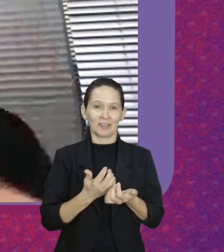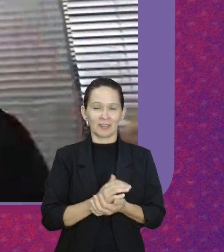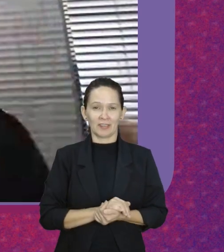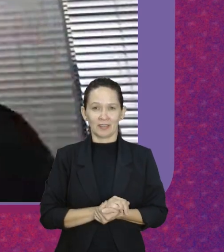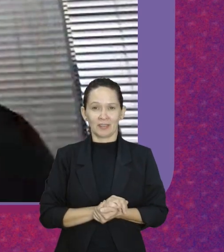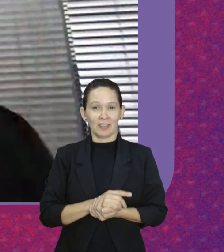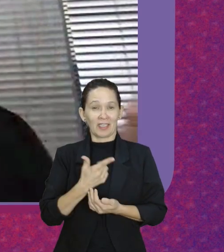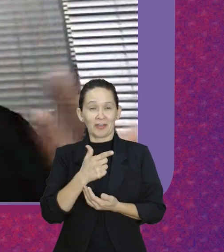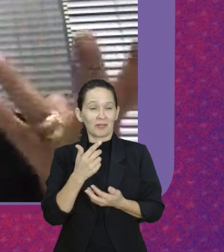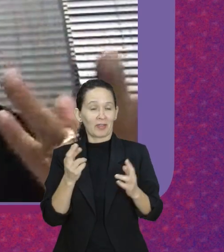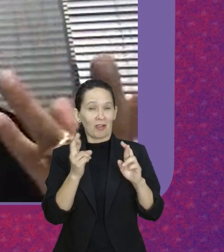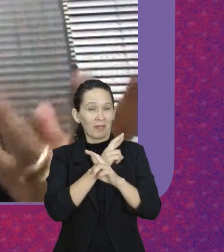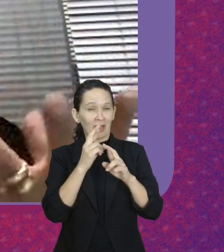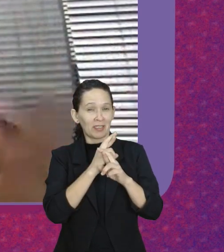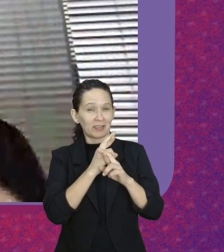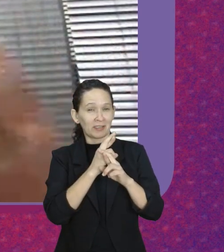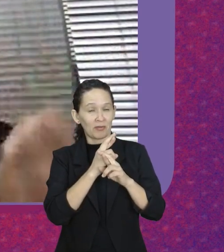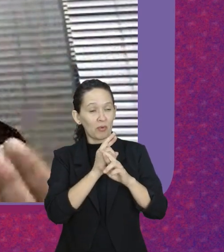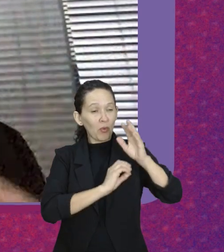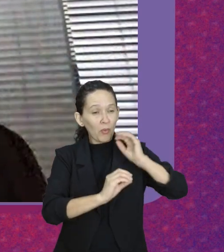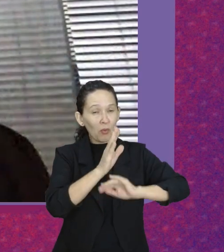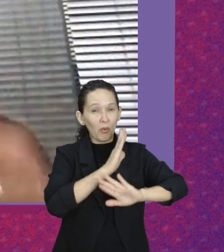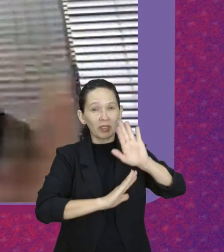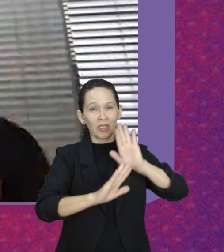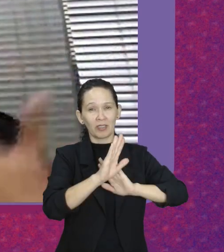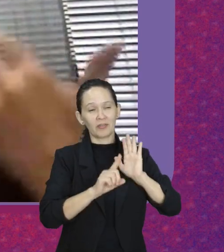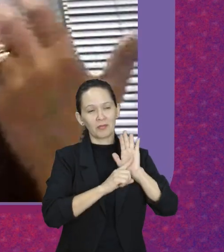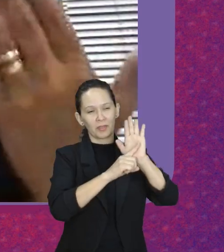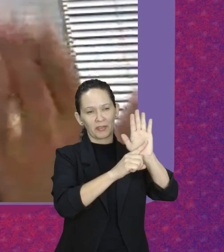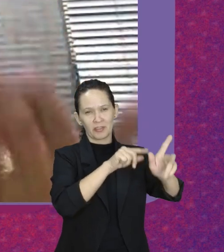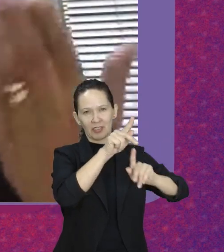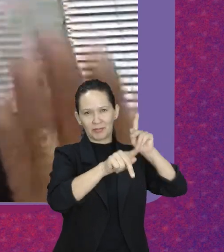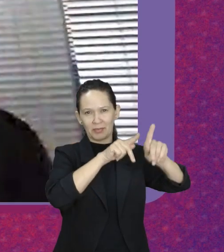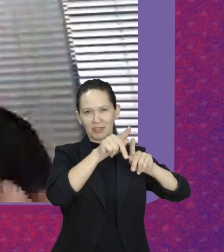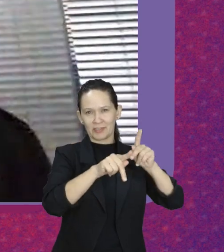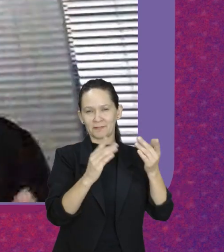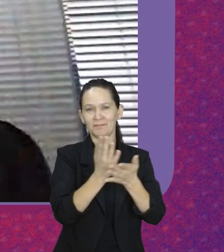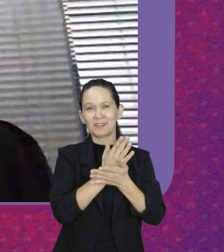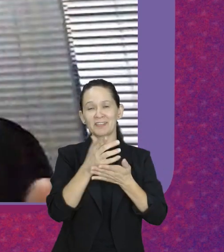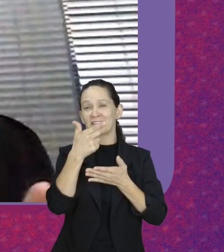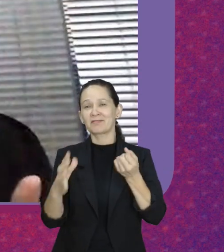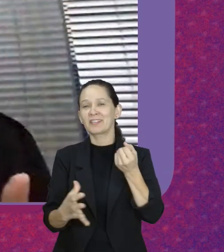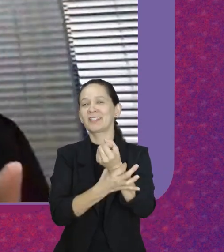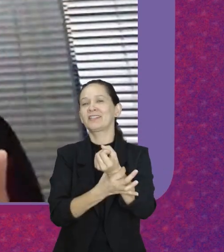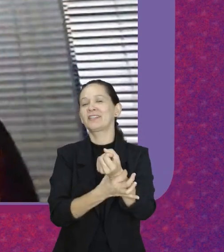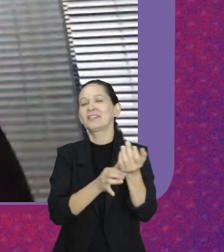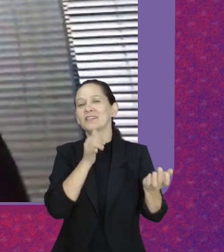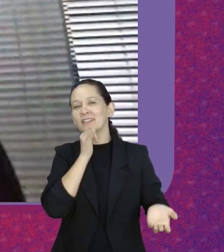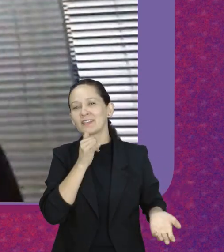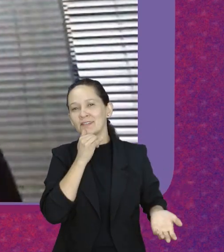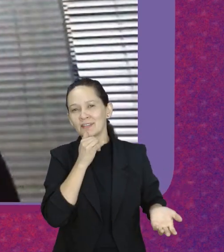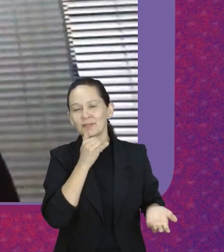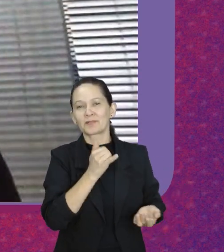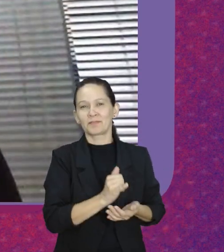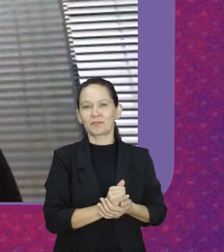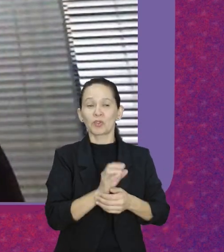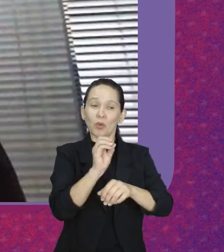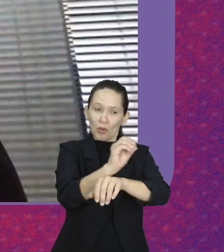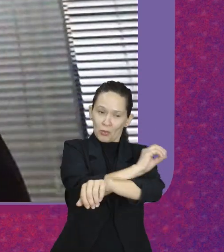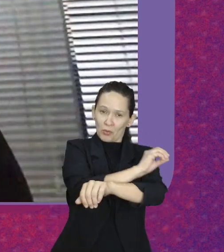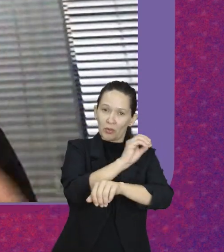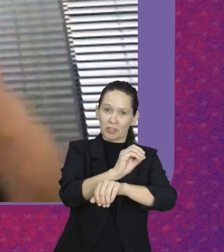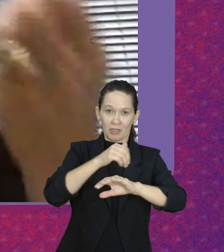tem um viés essencialmente filantrópico e não necessariamente garante, por exemplo, para além dos